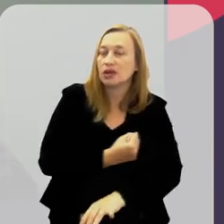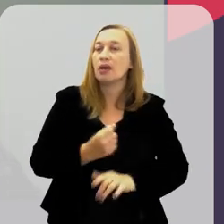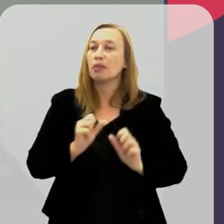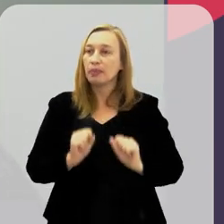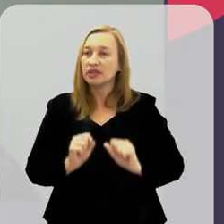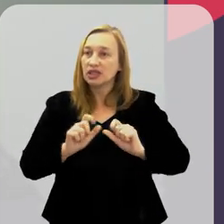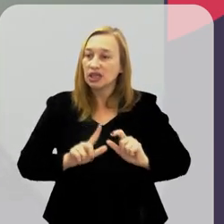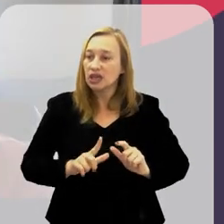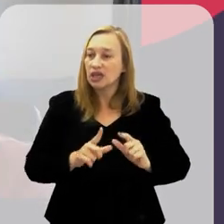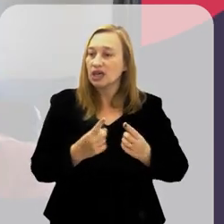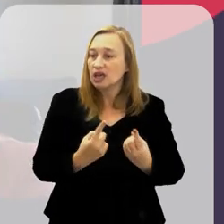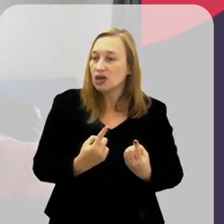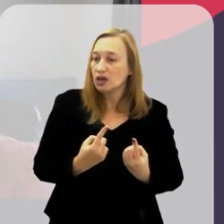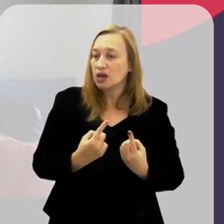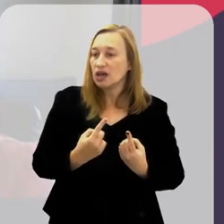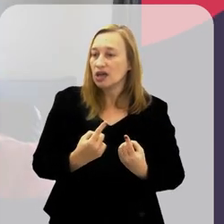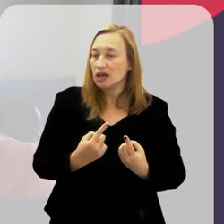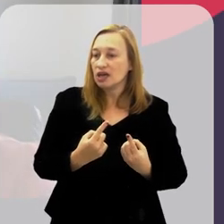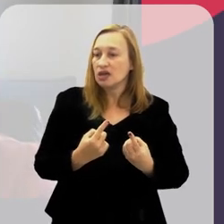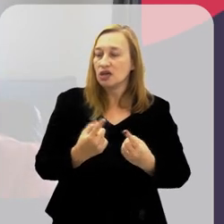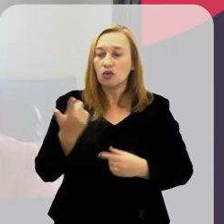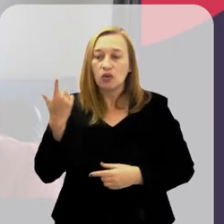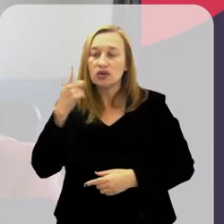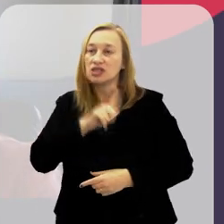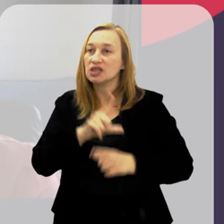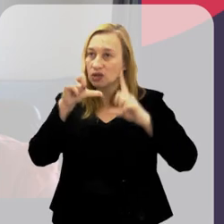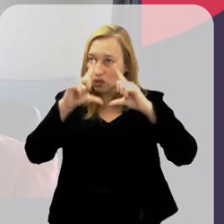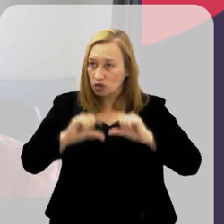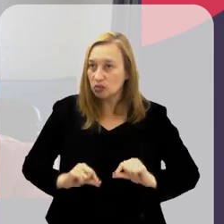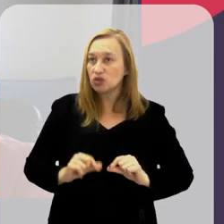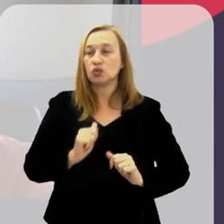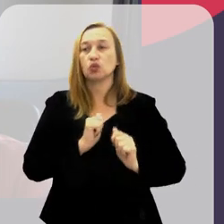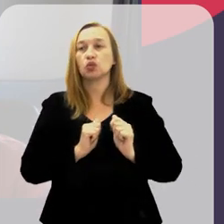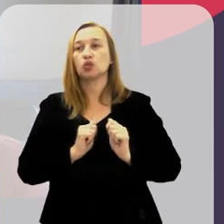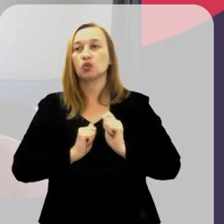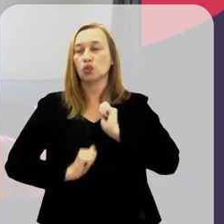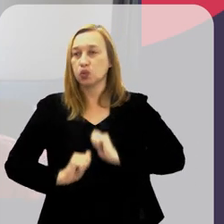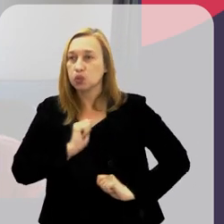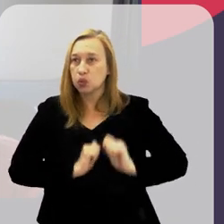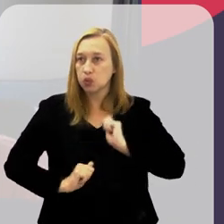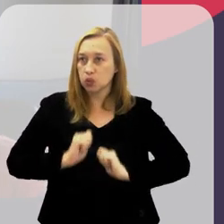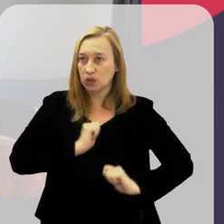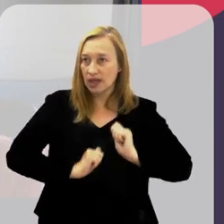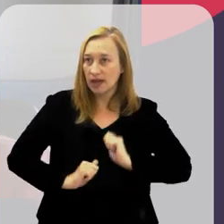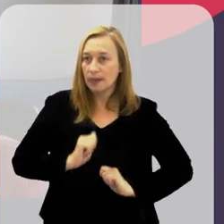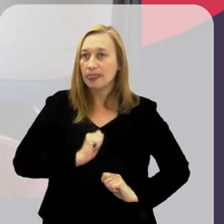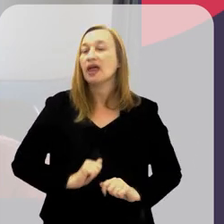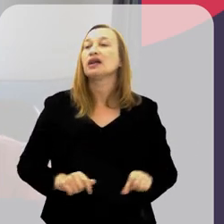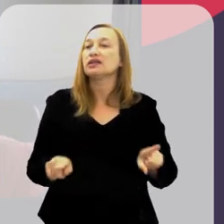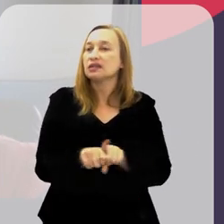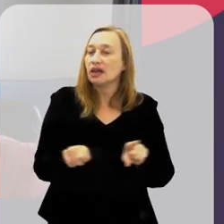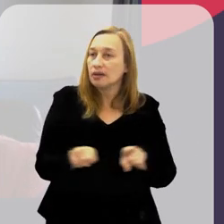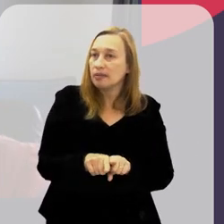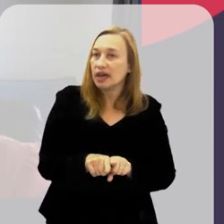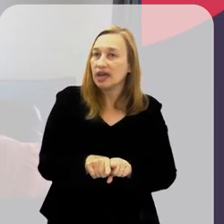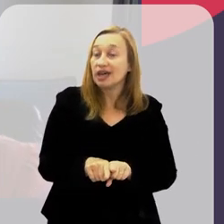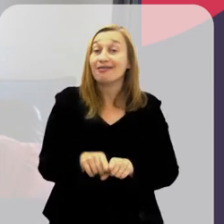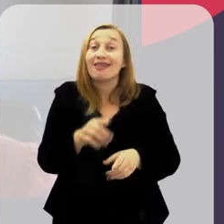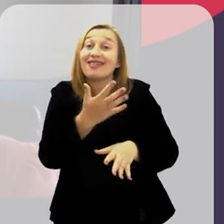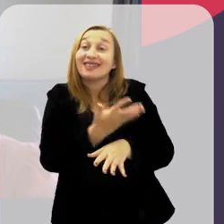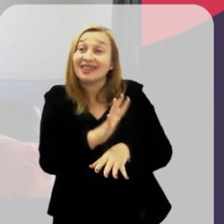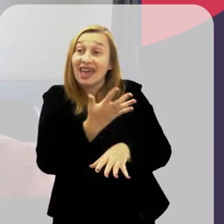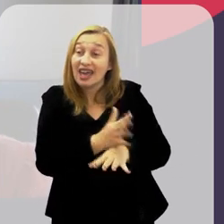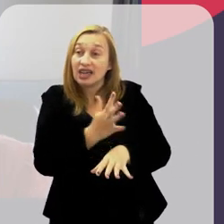situações de estresse, né, em sala. Técnicas de respiração também, achei bem De interessante isso. respiração, também técnicas